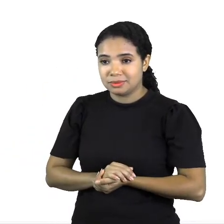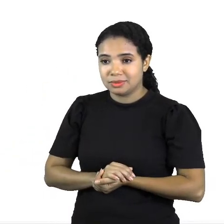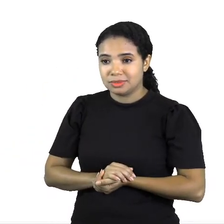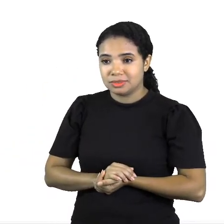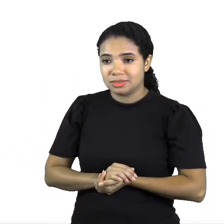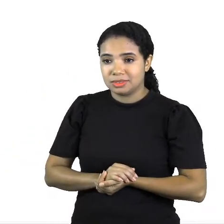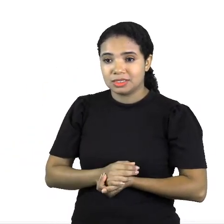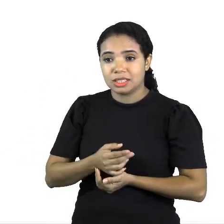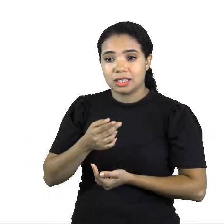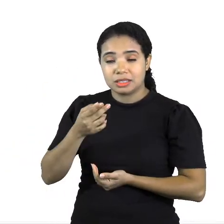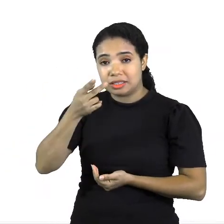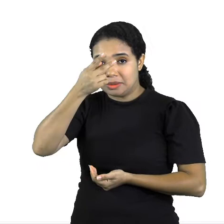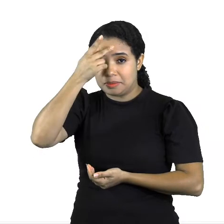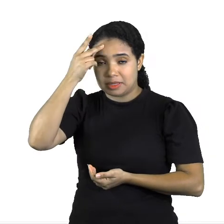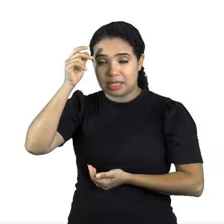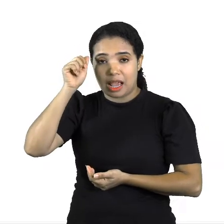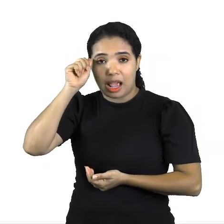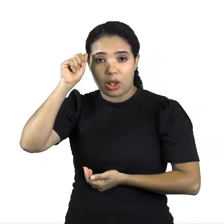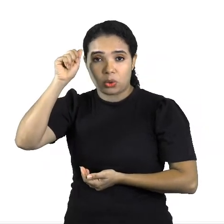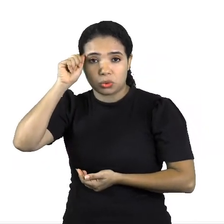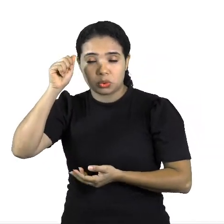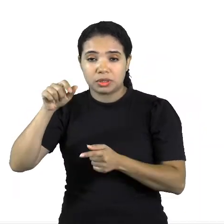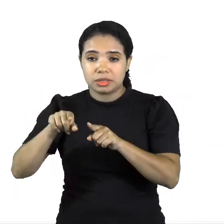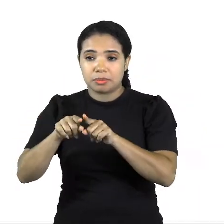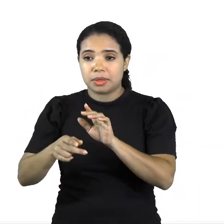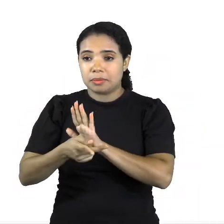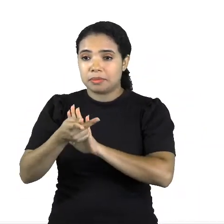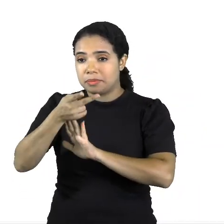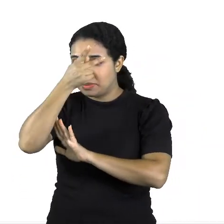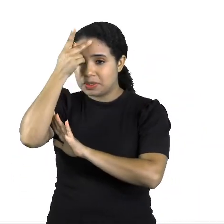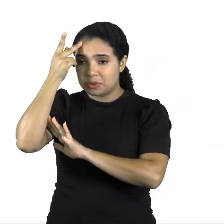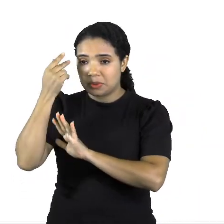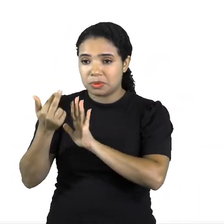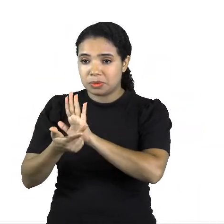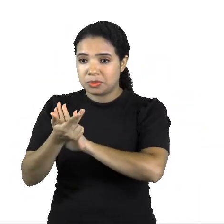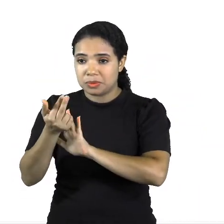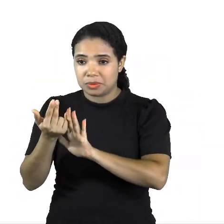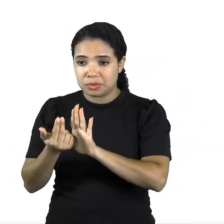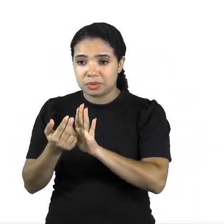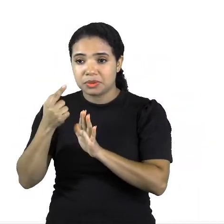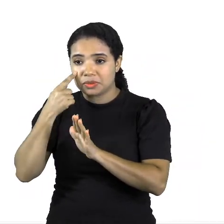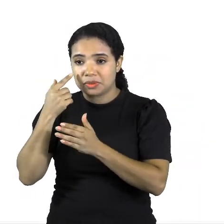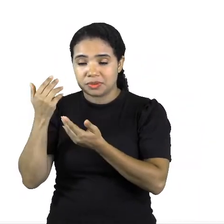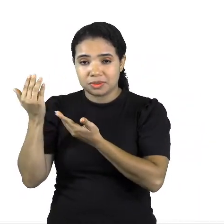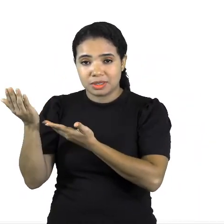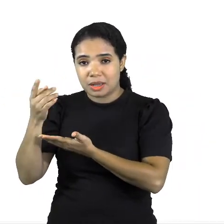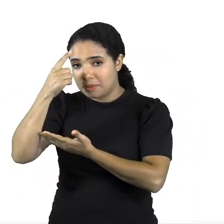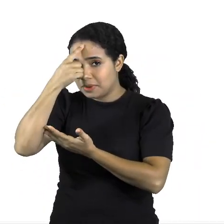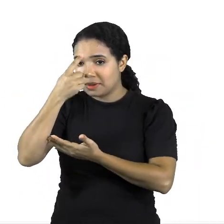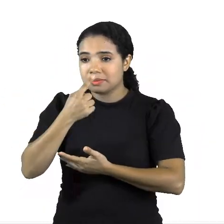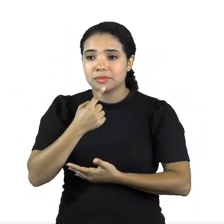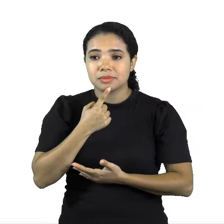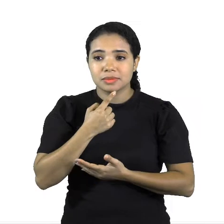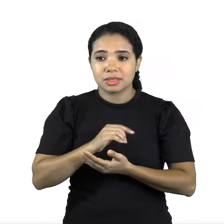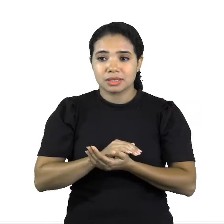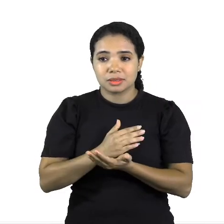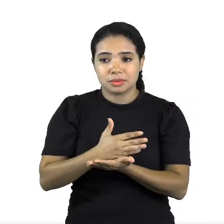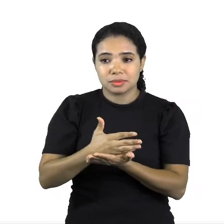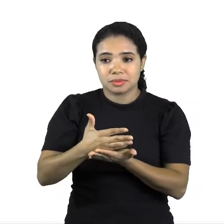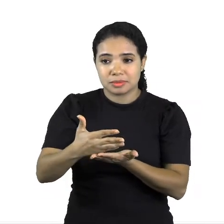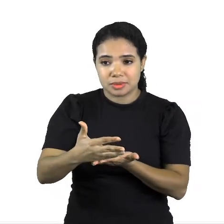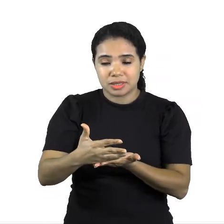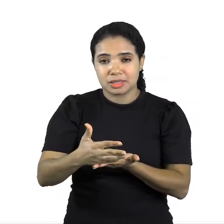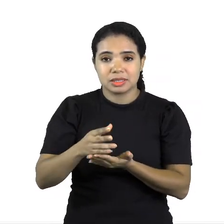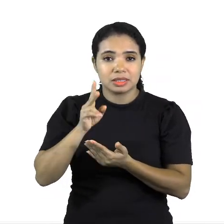tanto do autor como o ilustrador que fez isso. Essa aí é uma imagem que aparece bem no início lá da